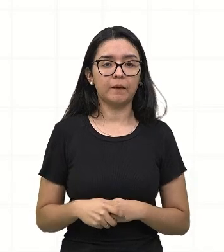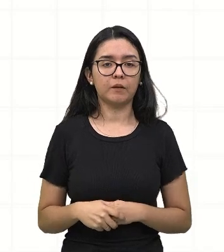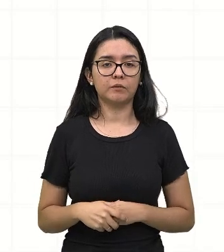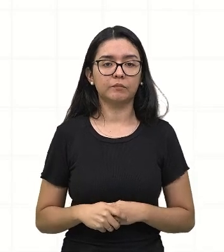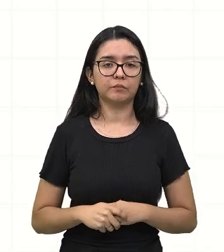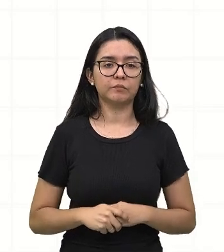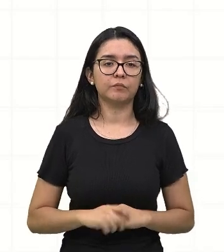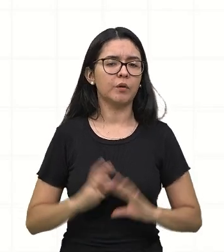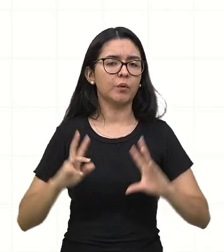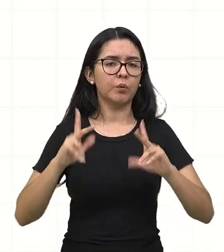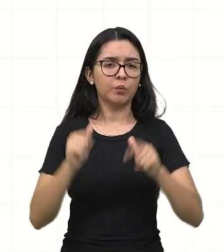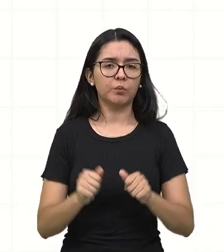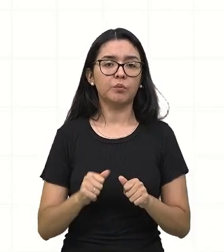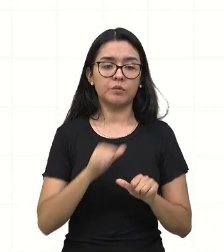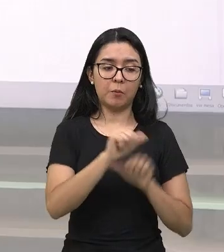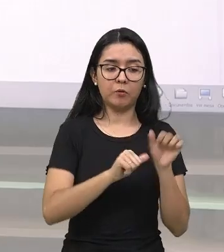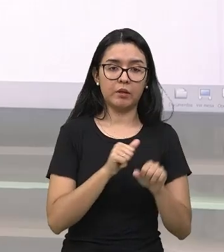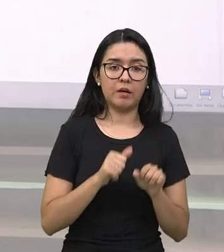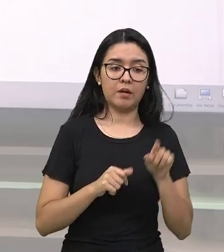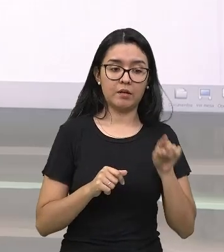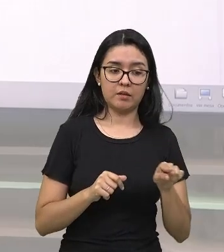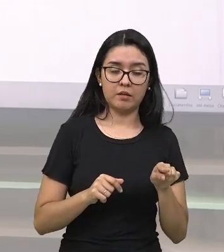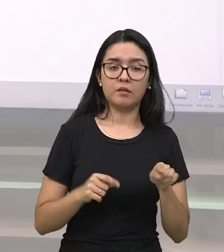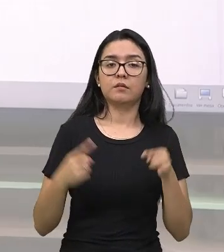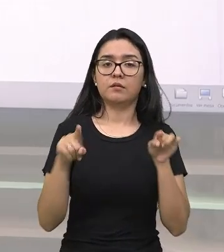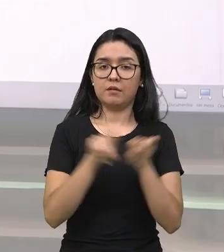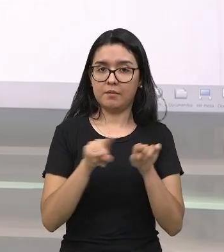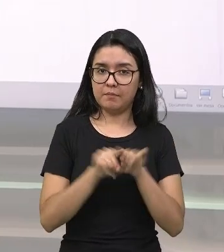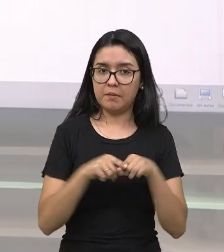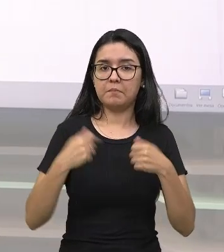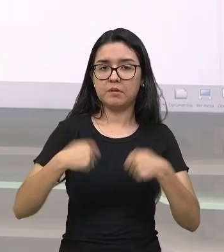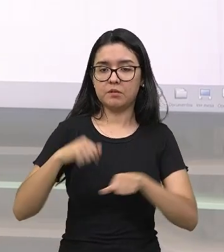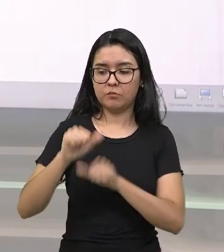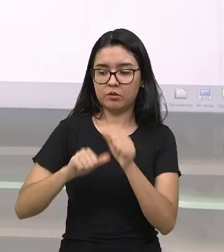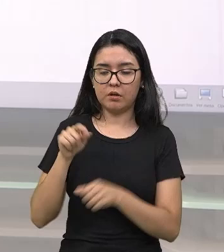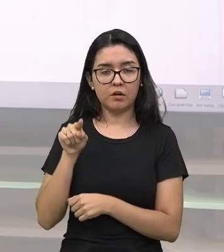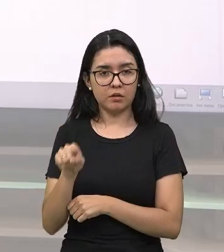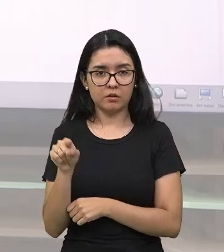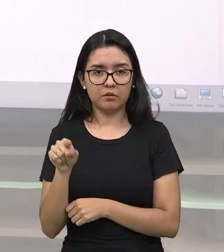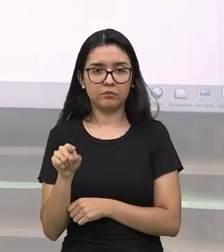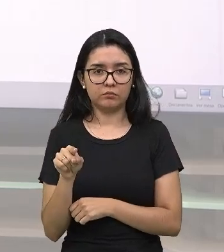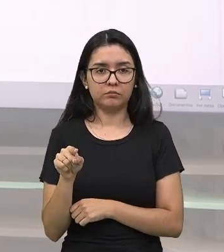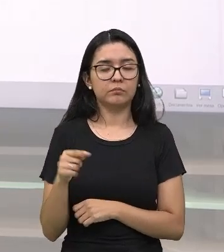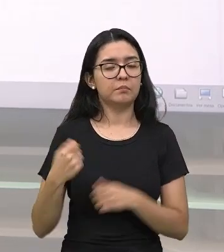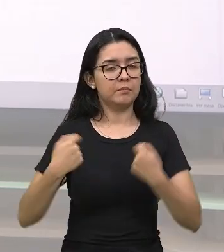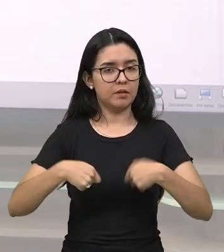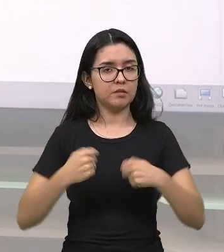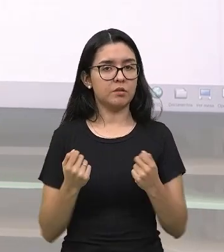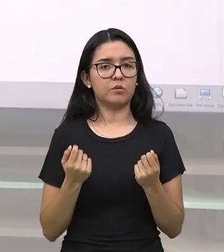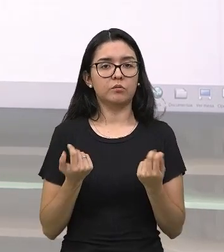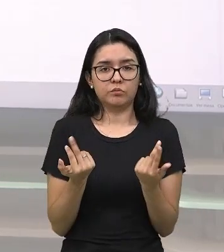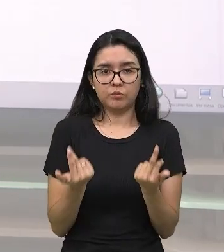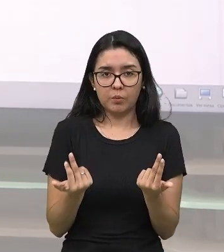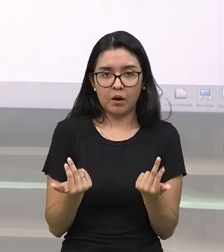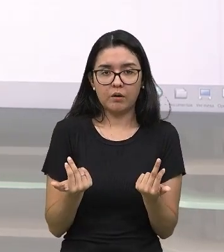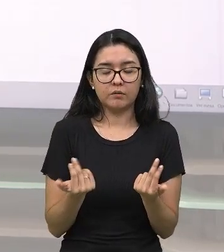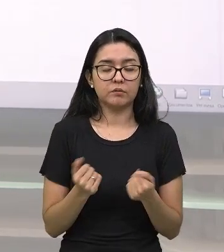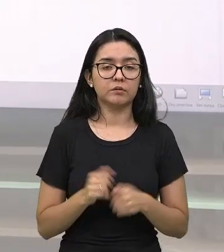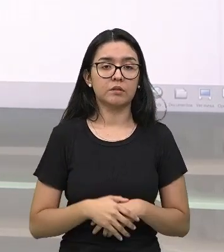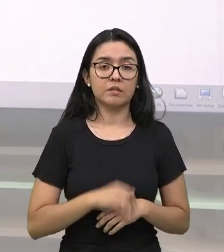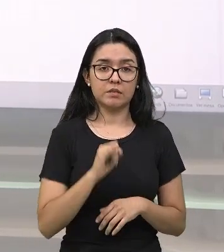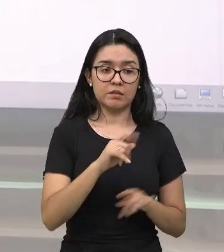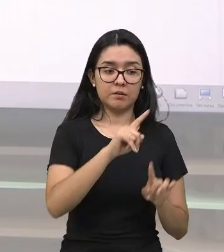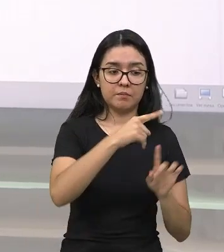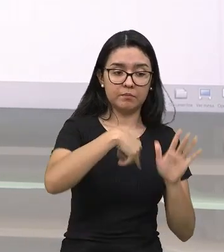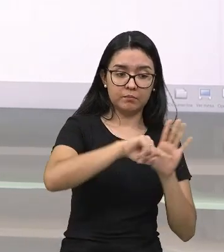tudo que eu faço de um lado da igualdade, eu tenho que fazer do outro lado, tá bom? Se eu adicionar de um lado, eu também tenho que adicionar do outro. Se eu subtrair de um